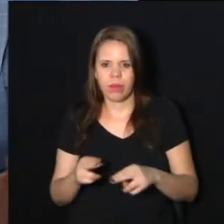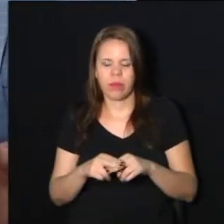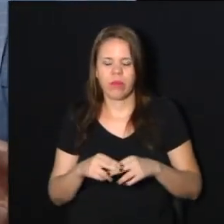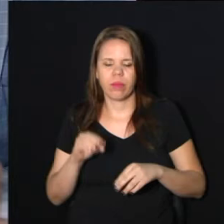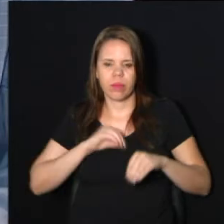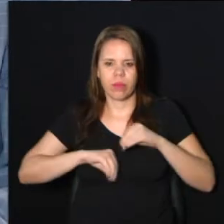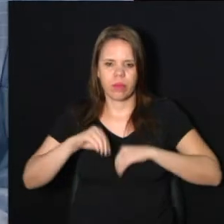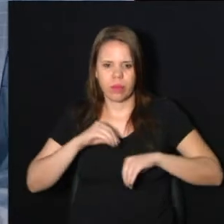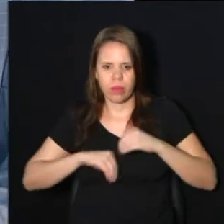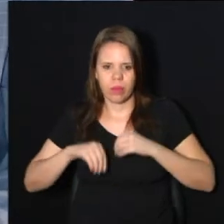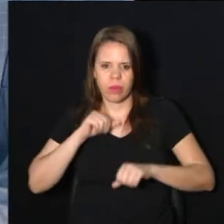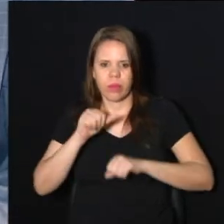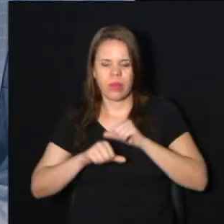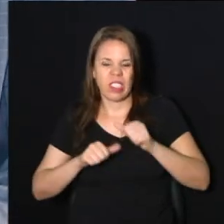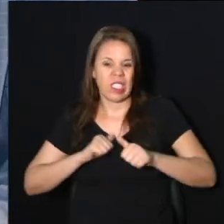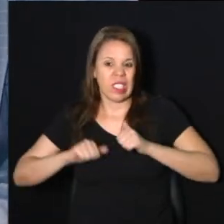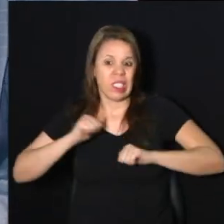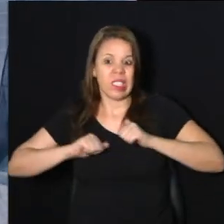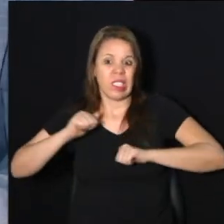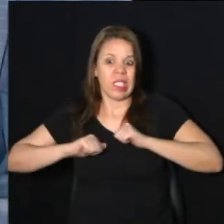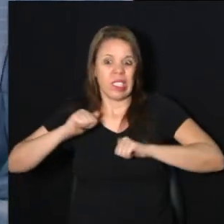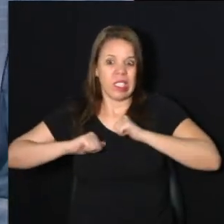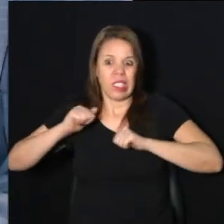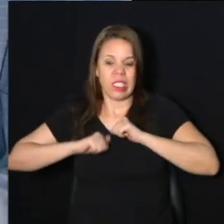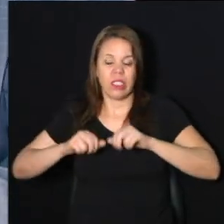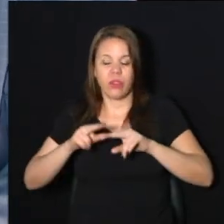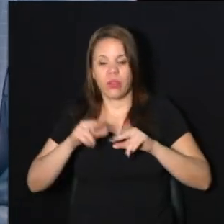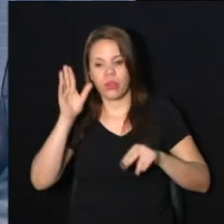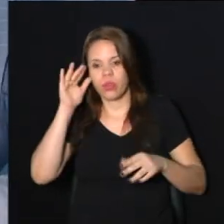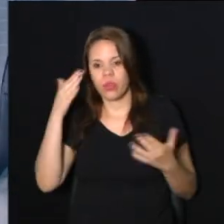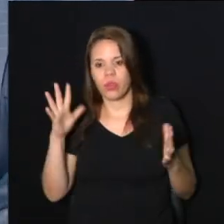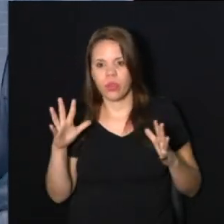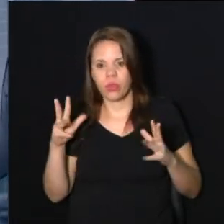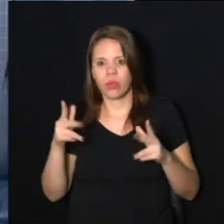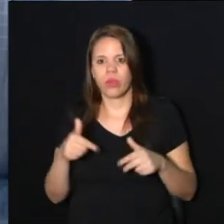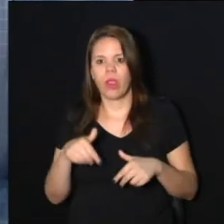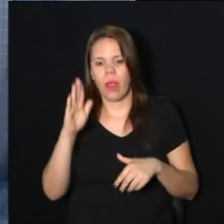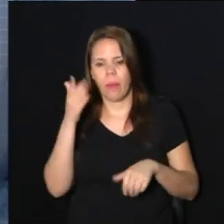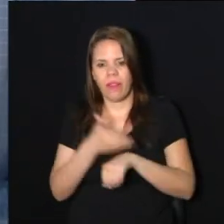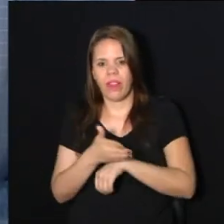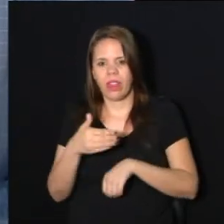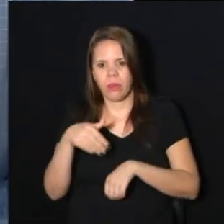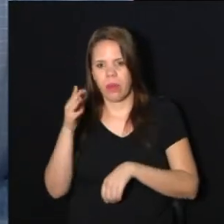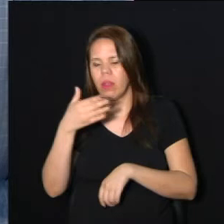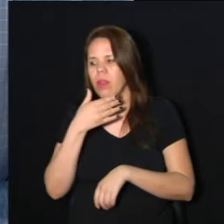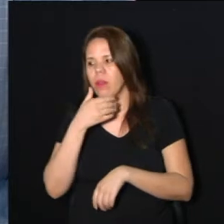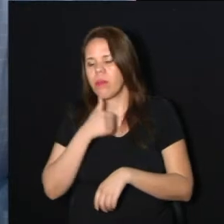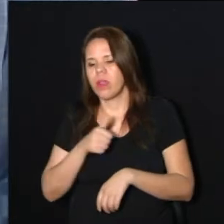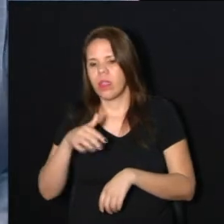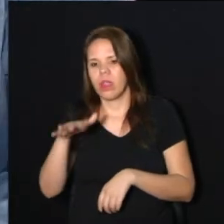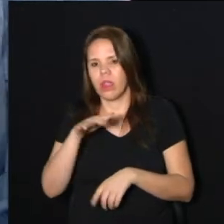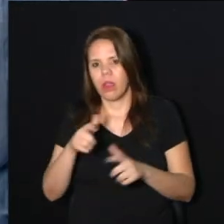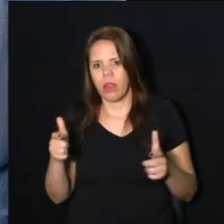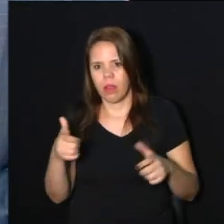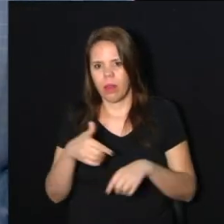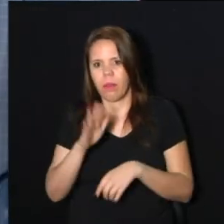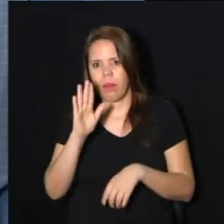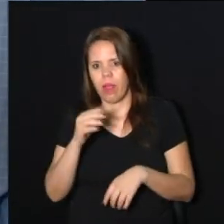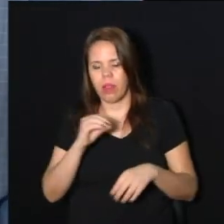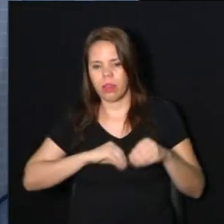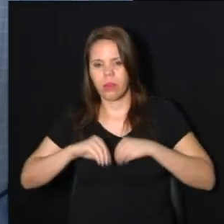depressão e os transtornos de ansiedade. Por curiosidade, todos são mais frequentes no sexo feminino. Por